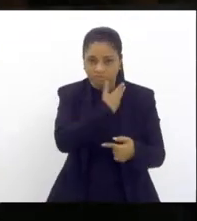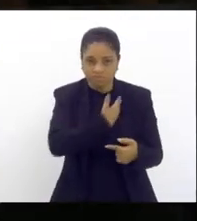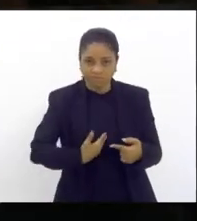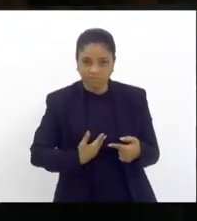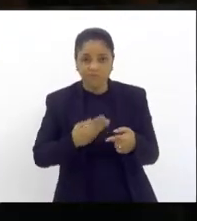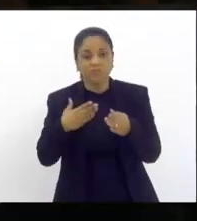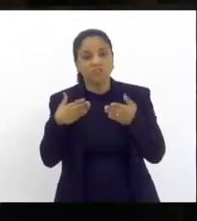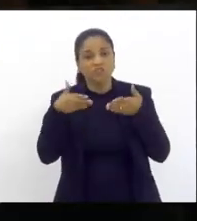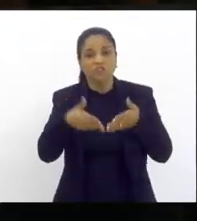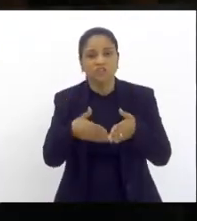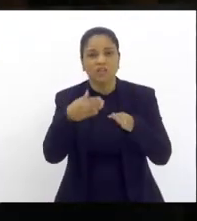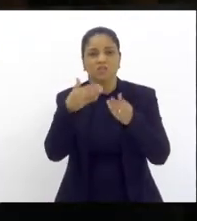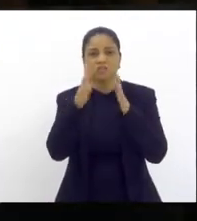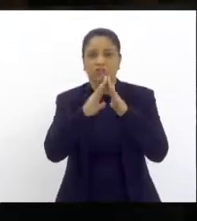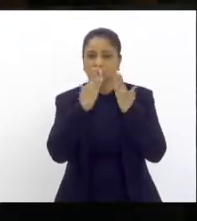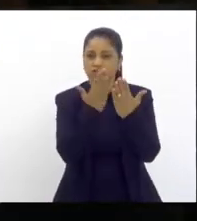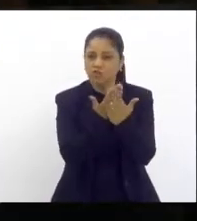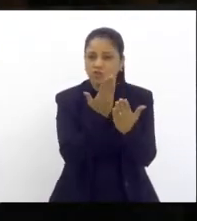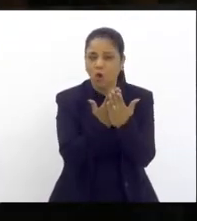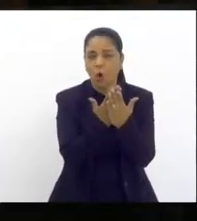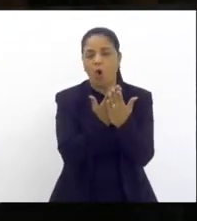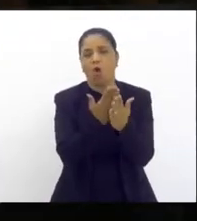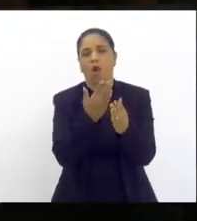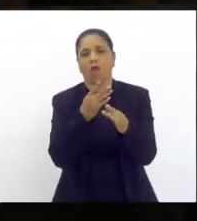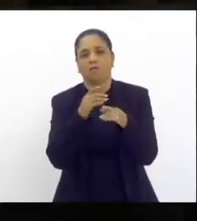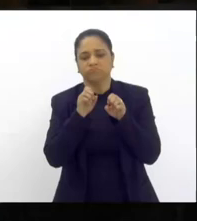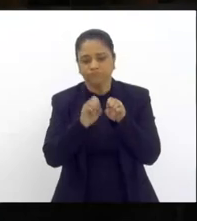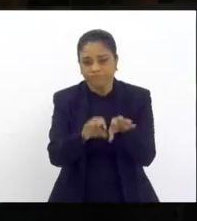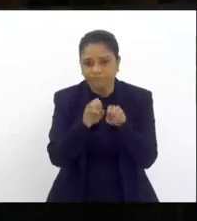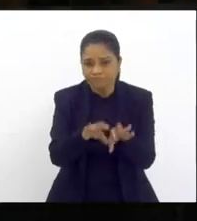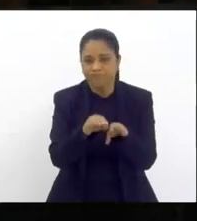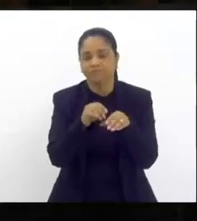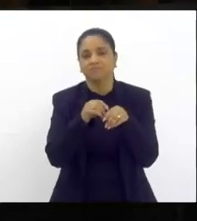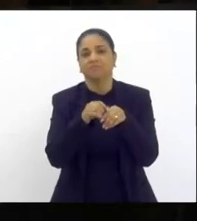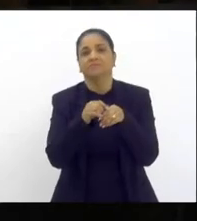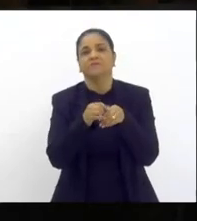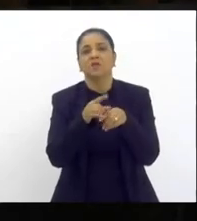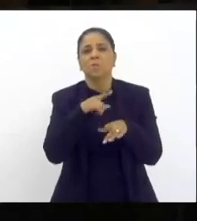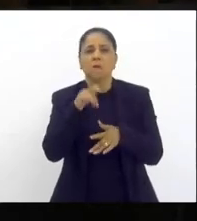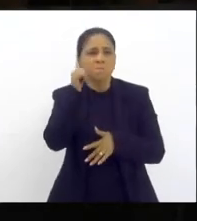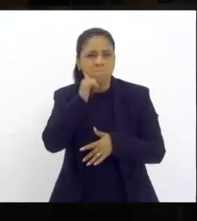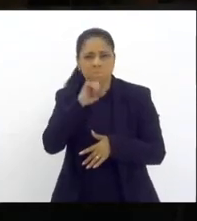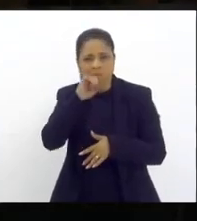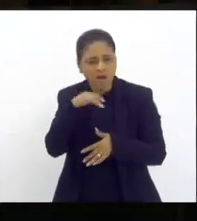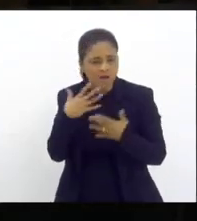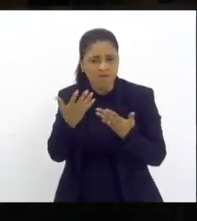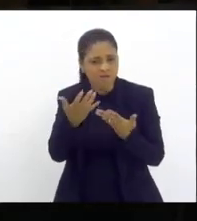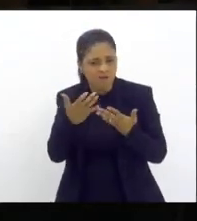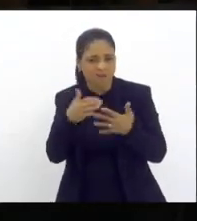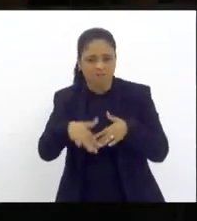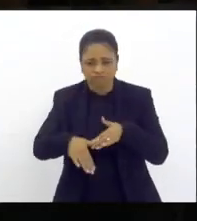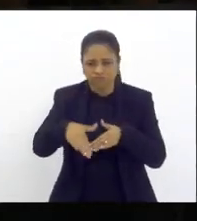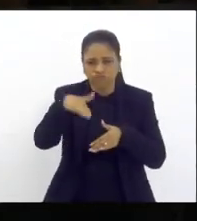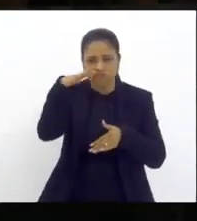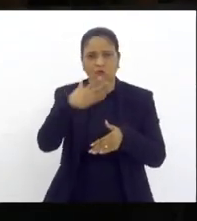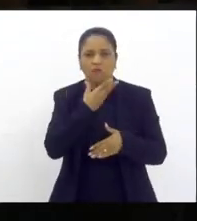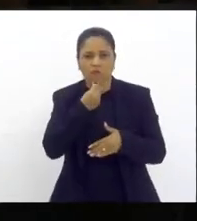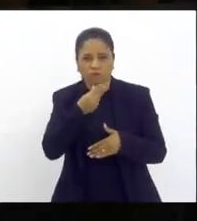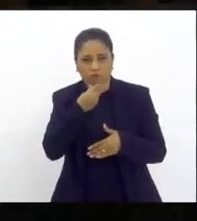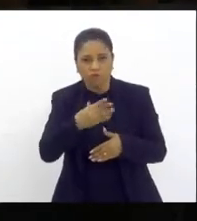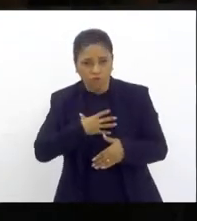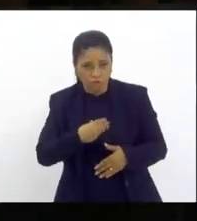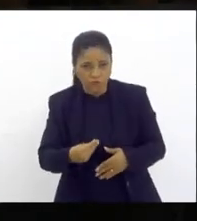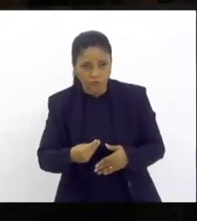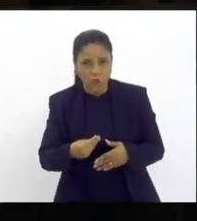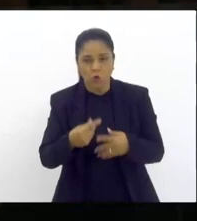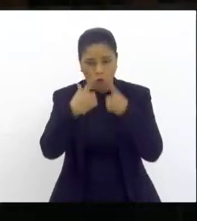nas escolas, cheguem também, porque, obviamente, toda mãe que criou um filho não quer que esse filho cresça